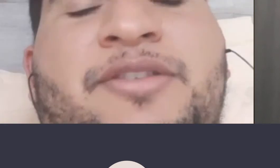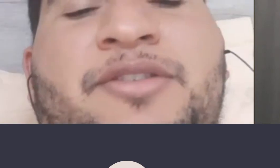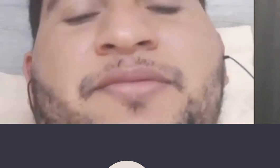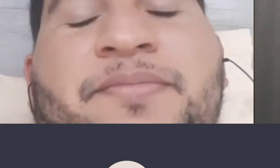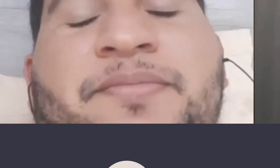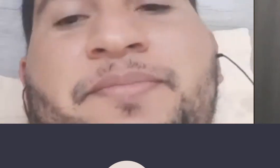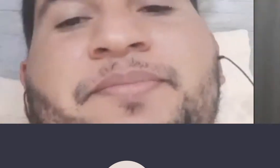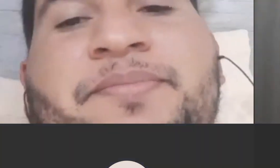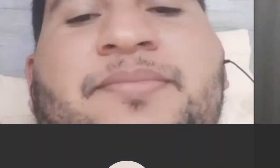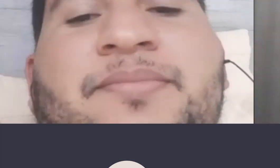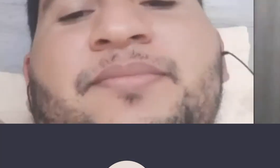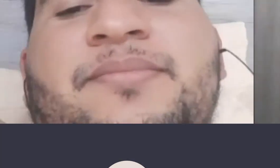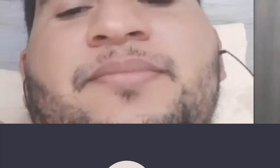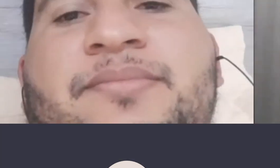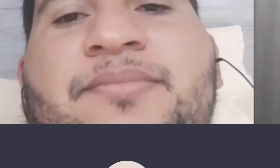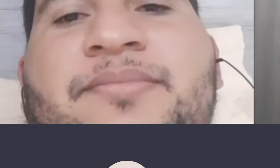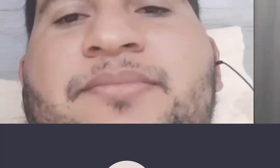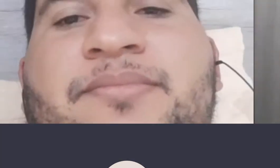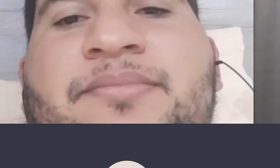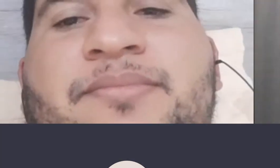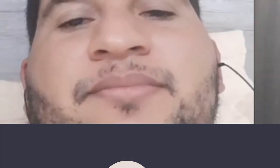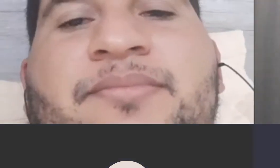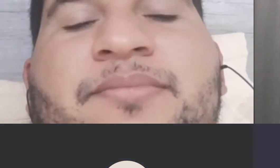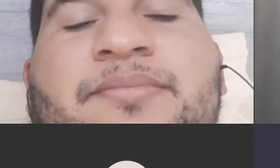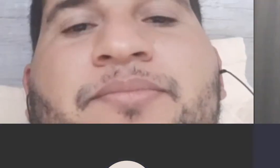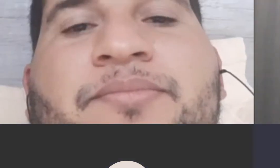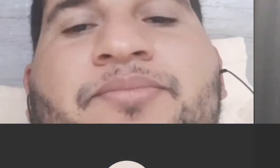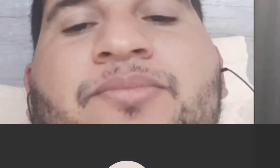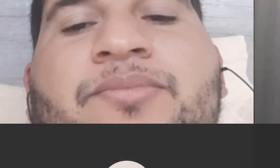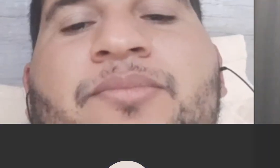Voltou, professor. Pronto, deixa eu ver aqui.